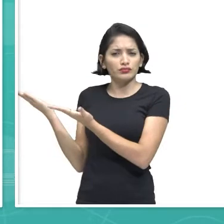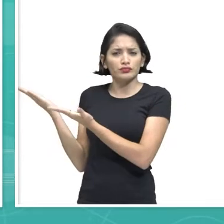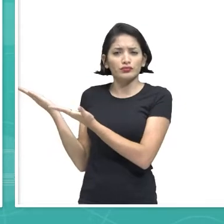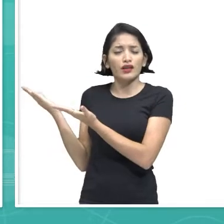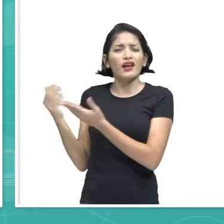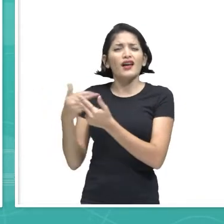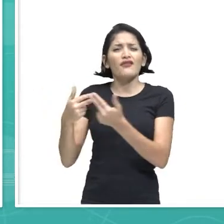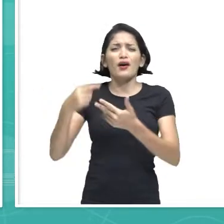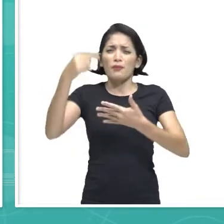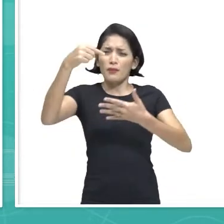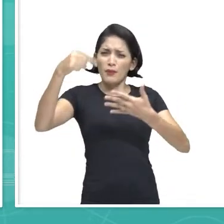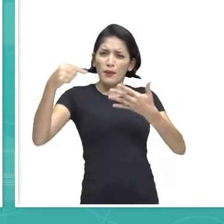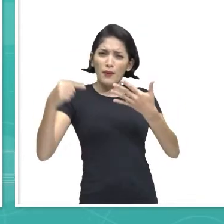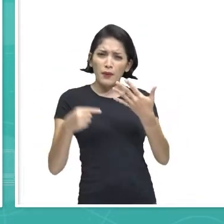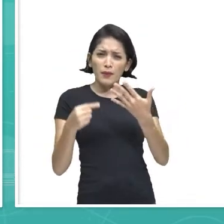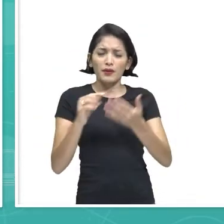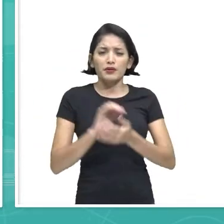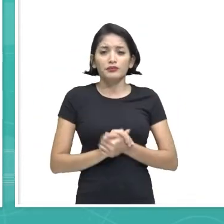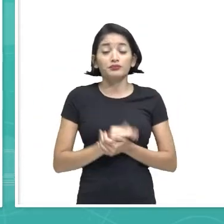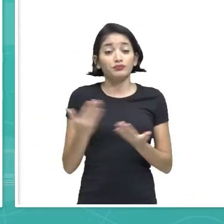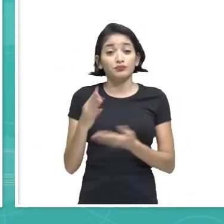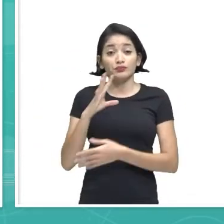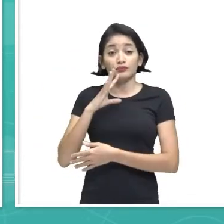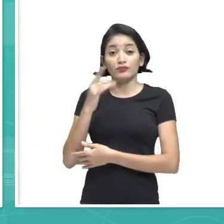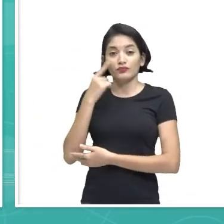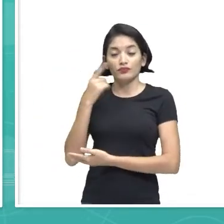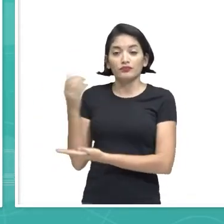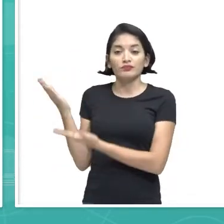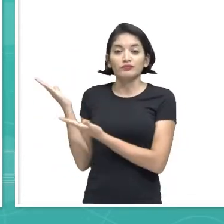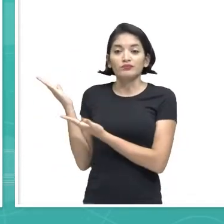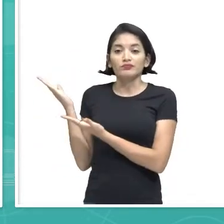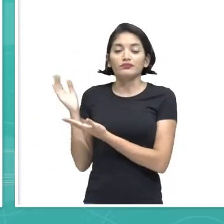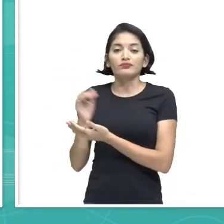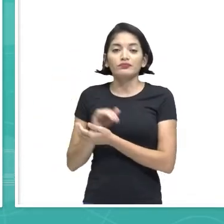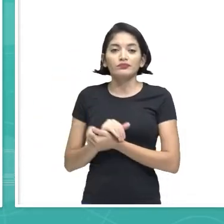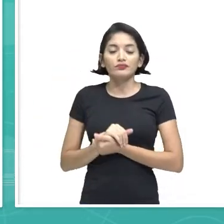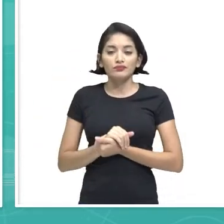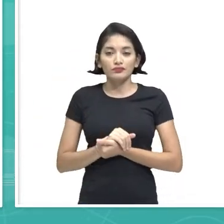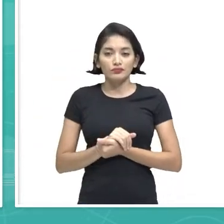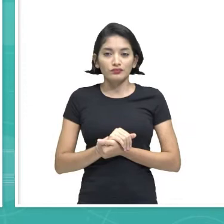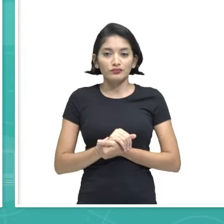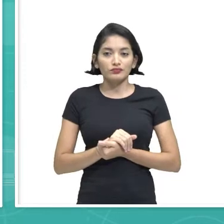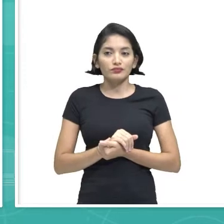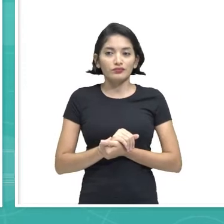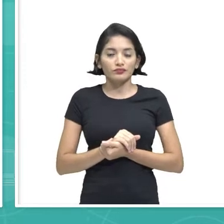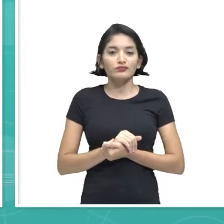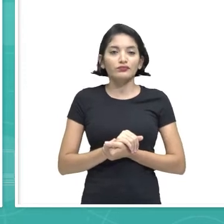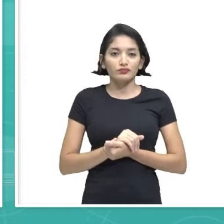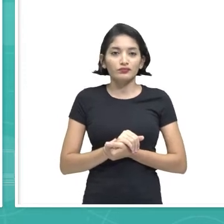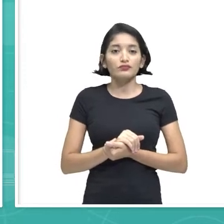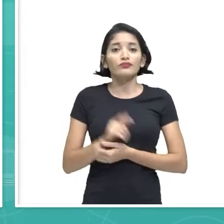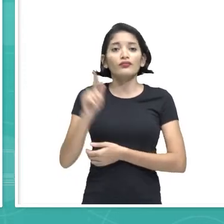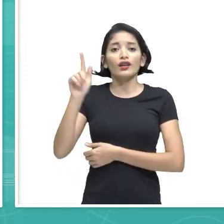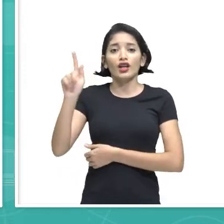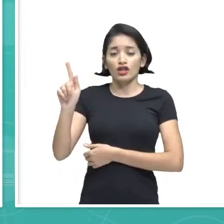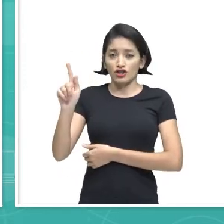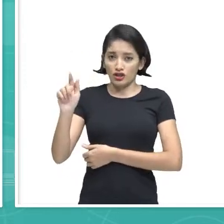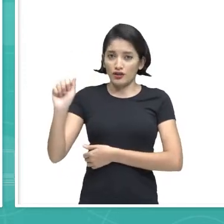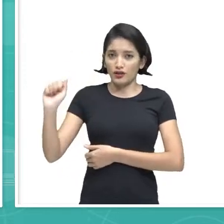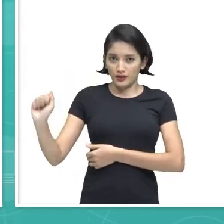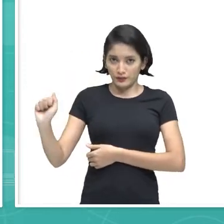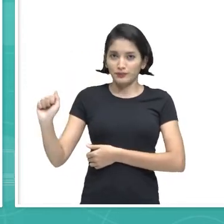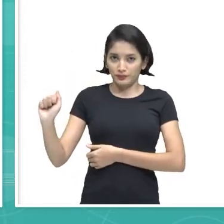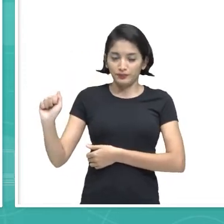vários tipos de ginástica. Vamos conhecê-las? Vamos lá? Muito bem. A primeira que nós temos aí é a ginástica